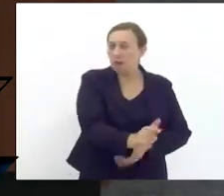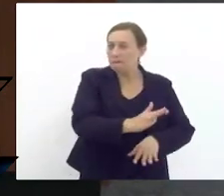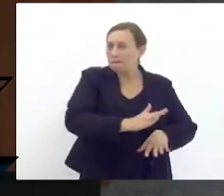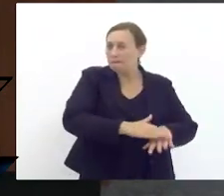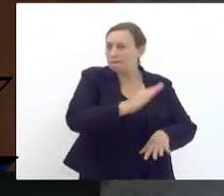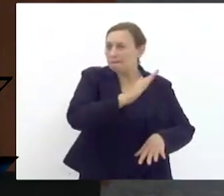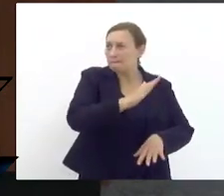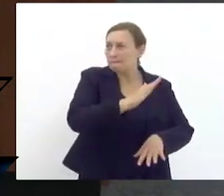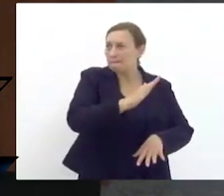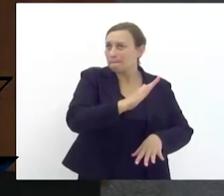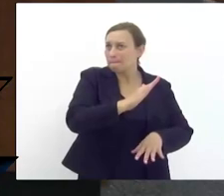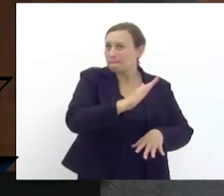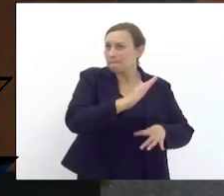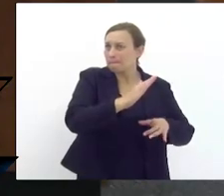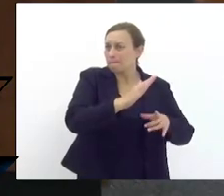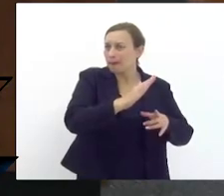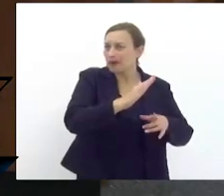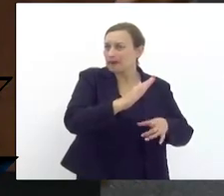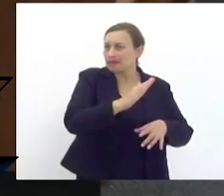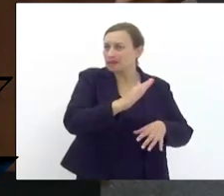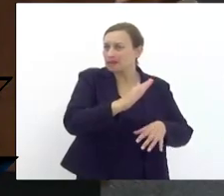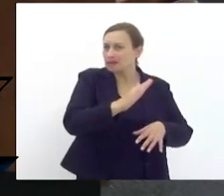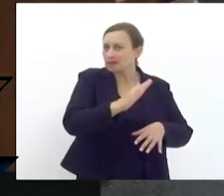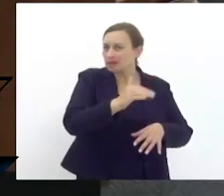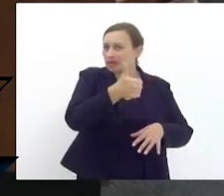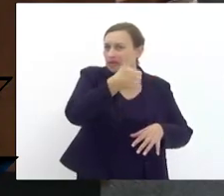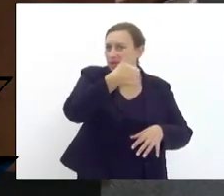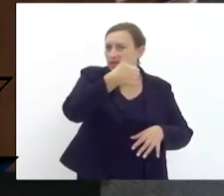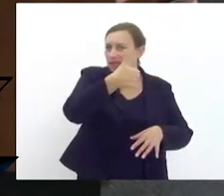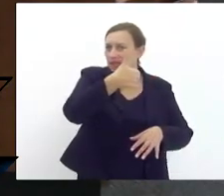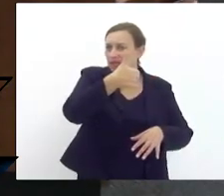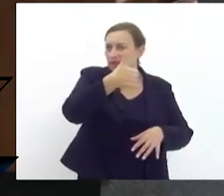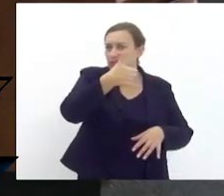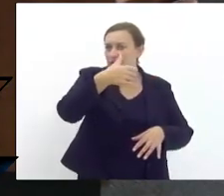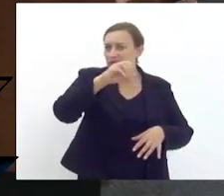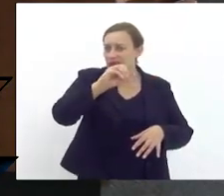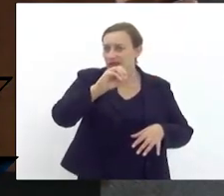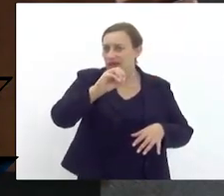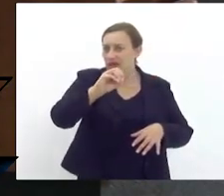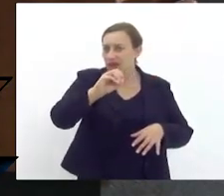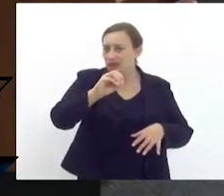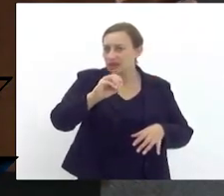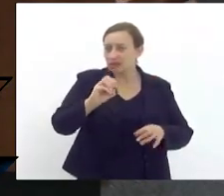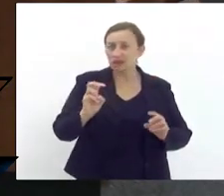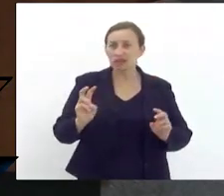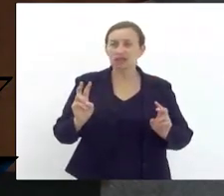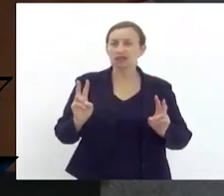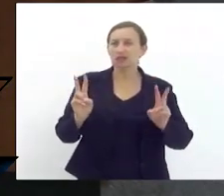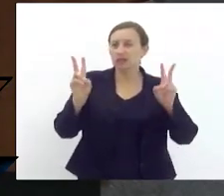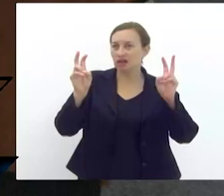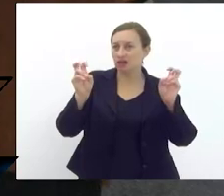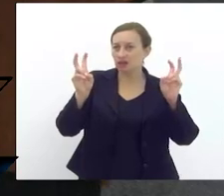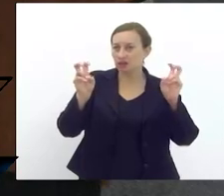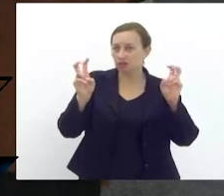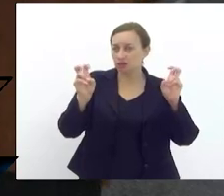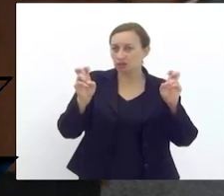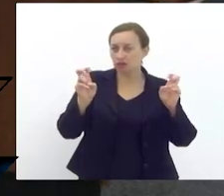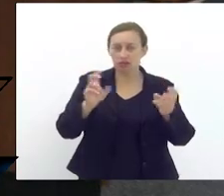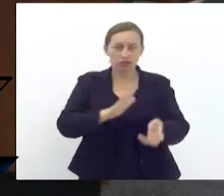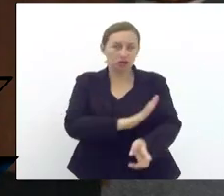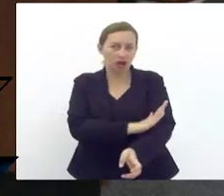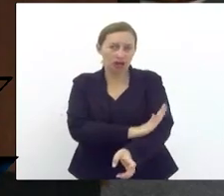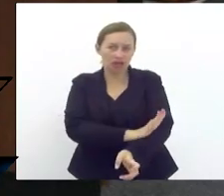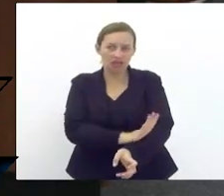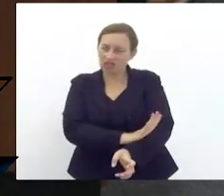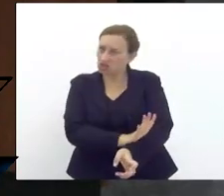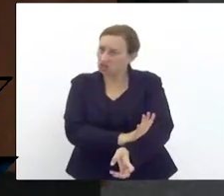mas foi alvo de mais de 10 casos de racismo isso não é pouco isso não é apenas